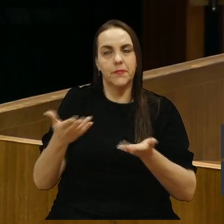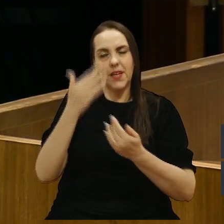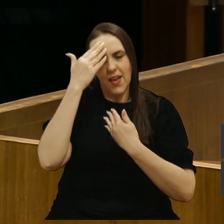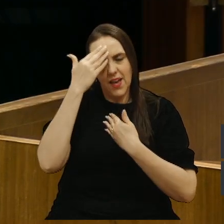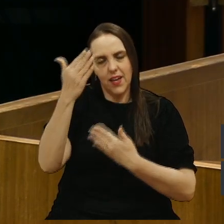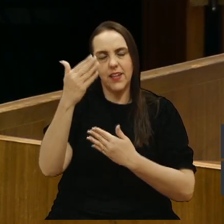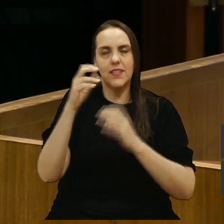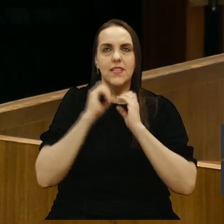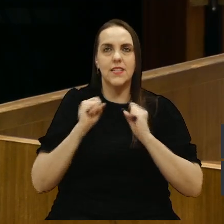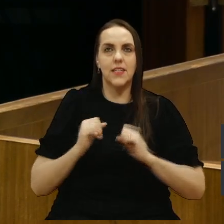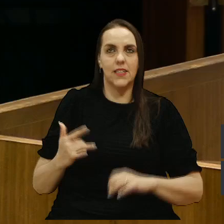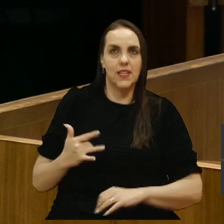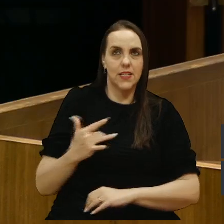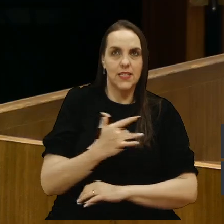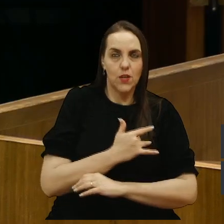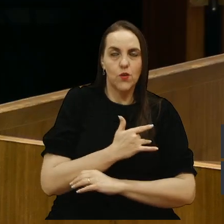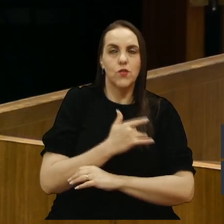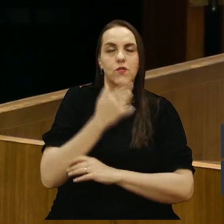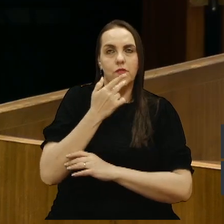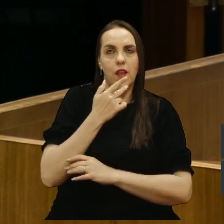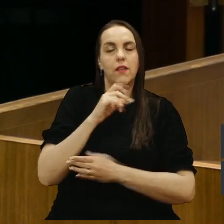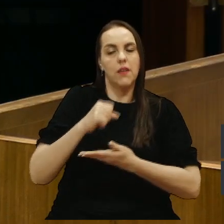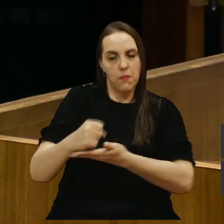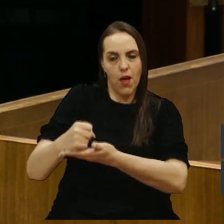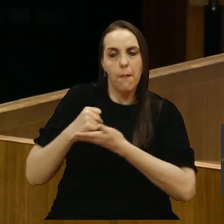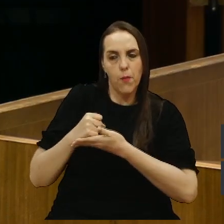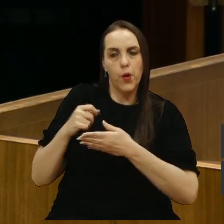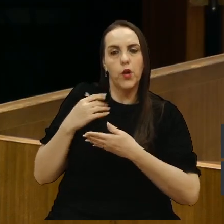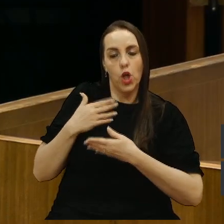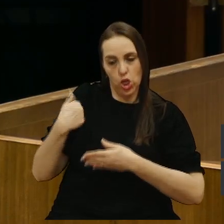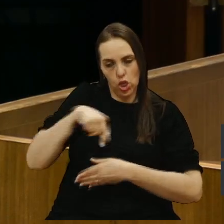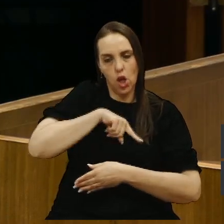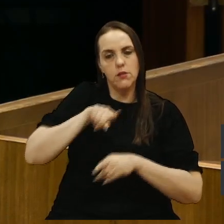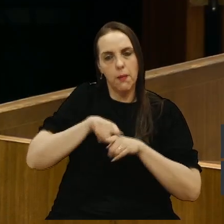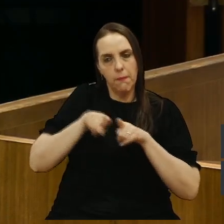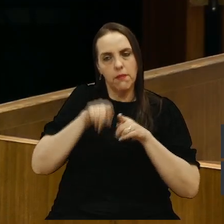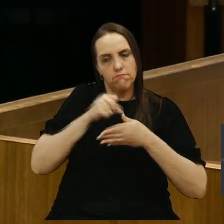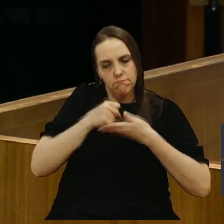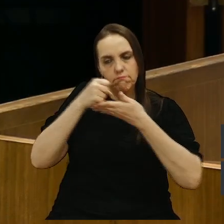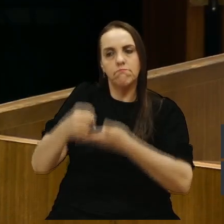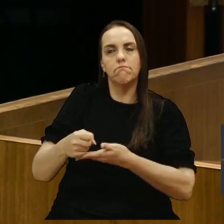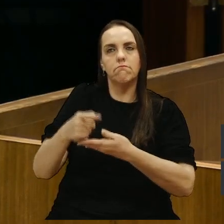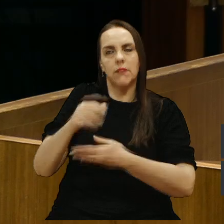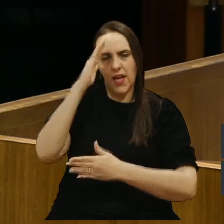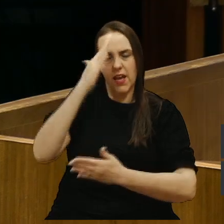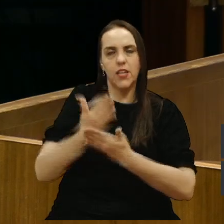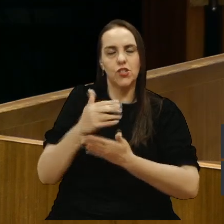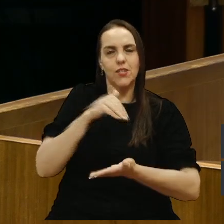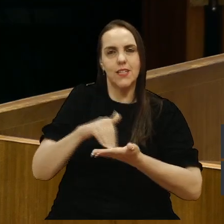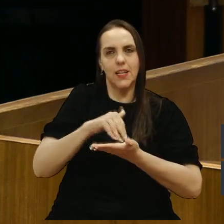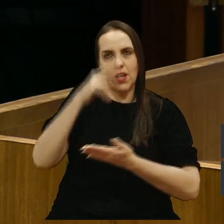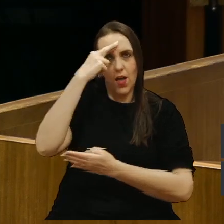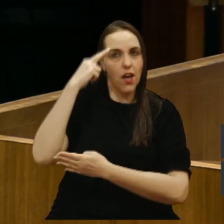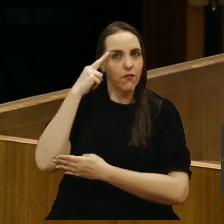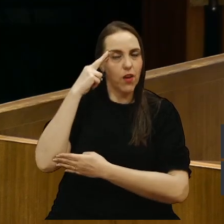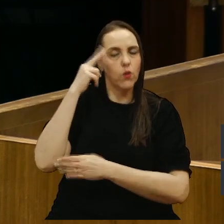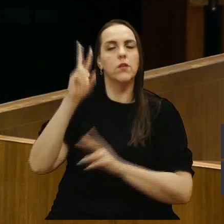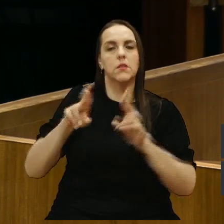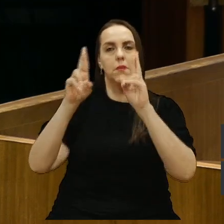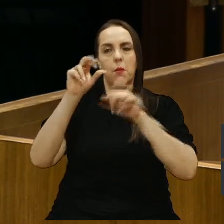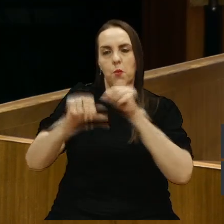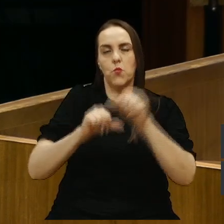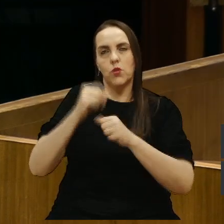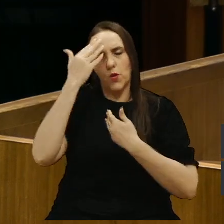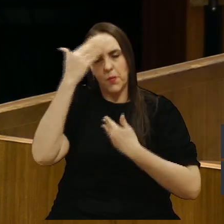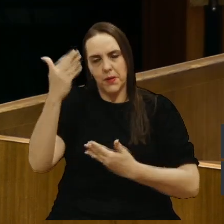agradecer a Secretaria de Saúde, dizer que a gente tem respaldo e a gente dá o respaldo e acredita no secretário Rafael. Então, esperamos que mude. Muito obrigado.